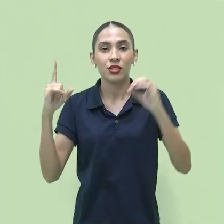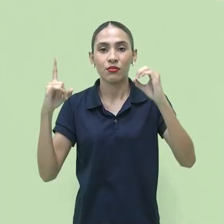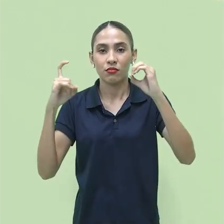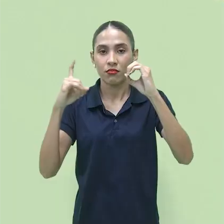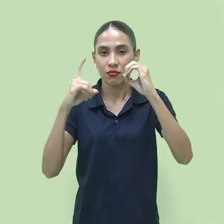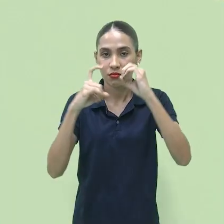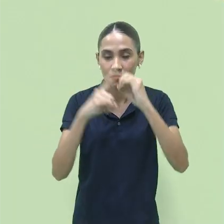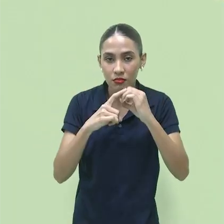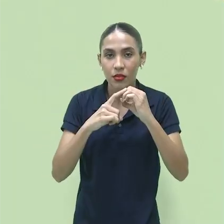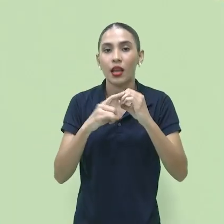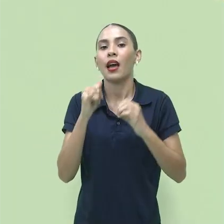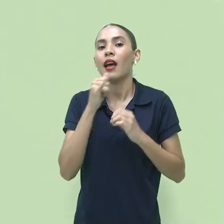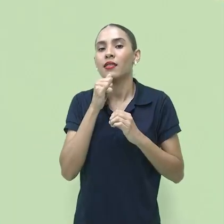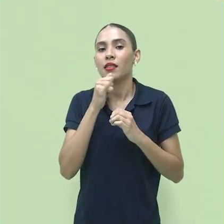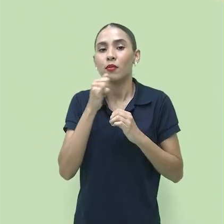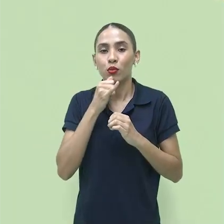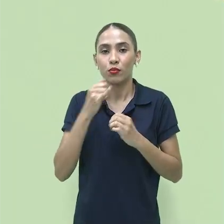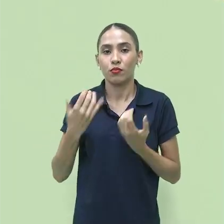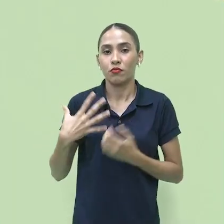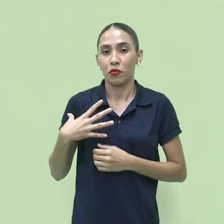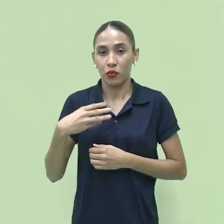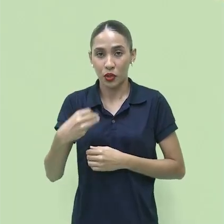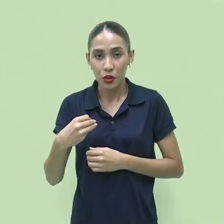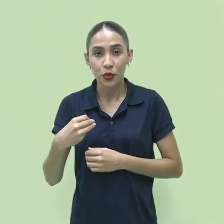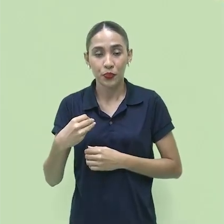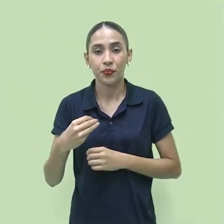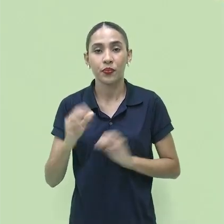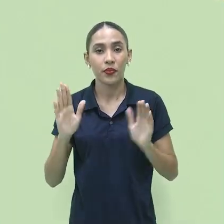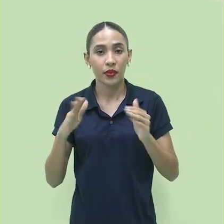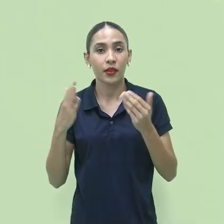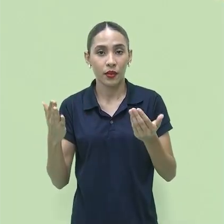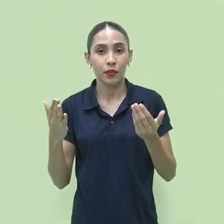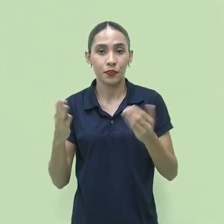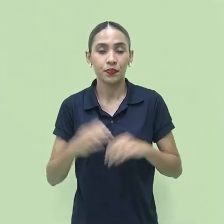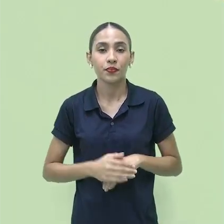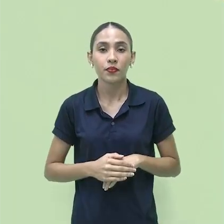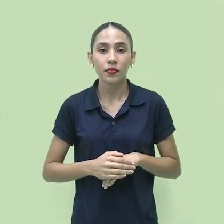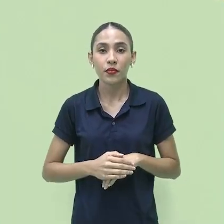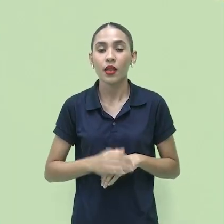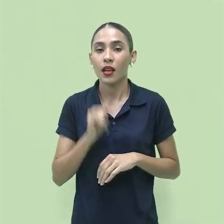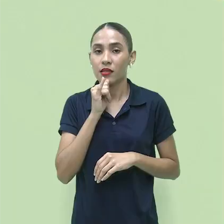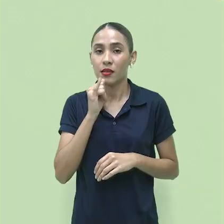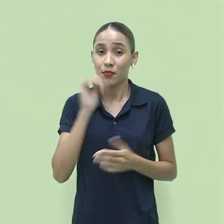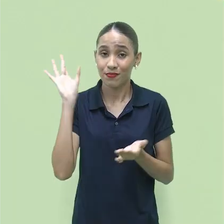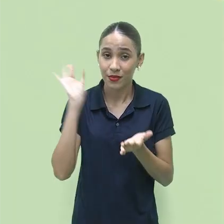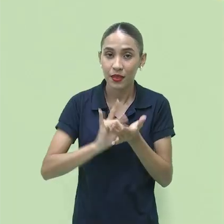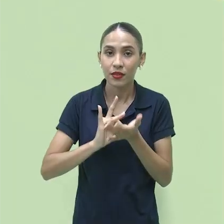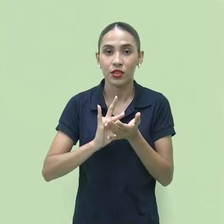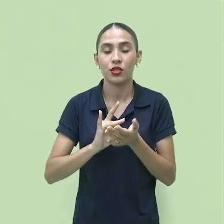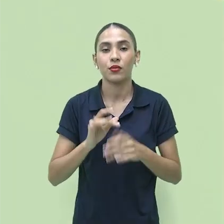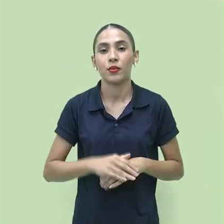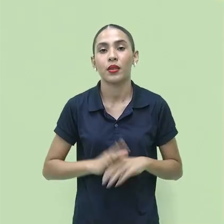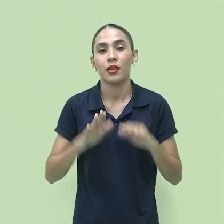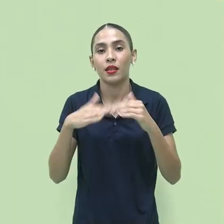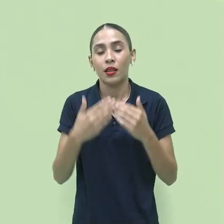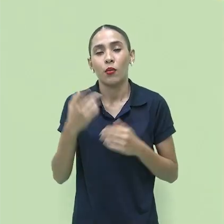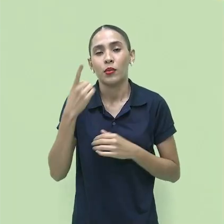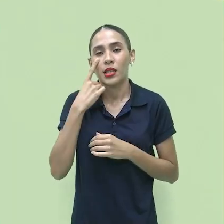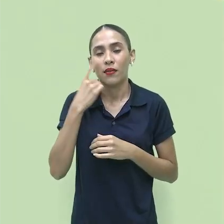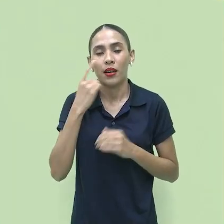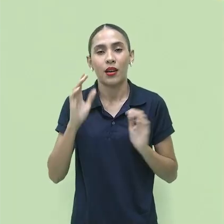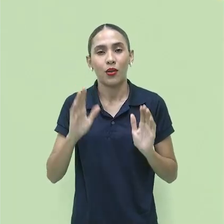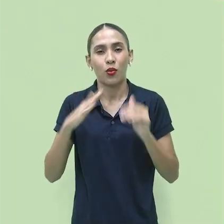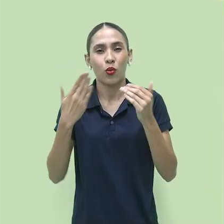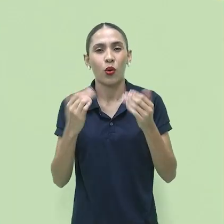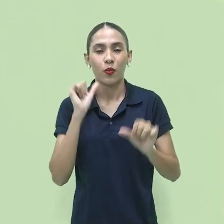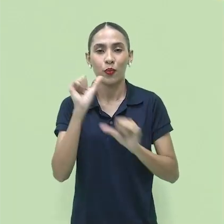fecundação para a origem ali de um novo embrião, tá certo? Então, é considerado um método definitivo. E aí a gente vai observar quais foram